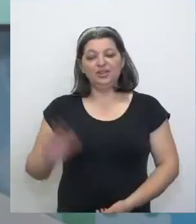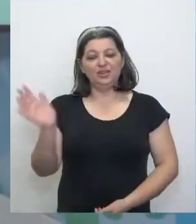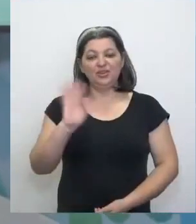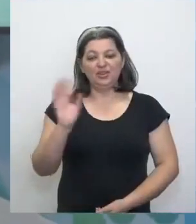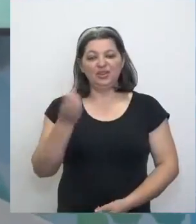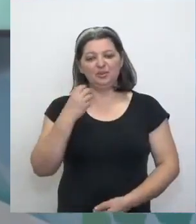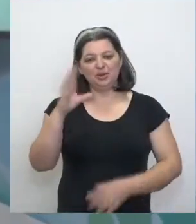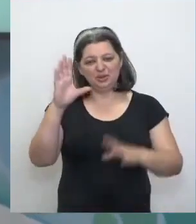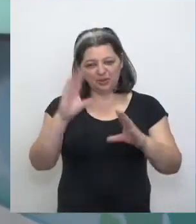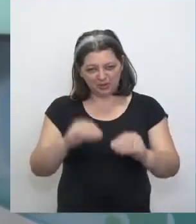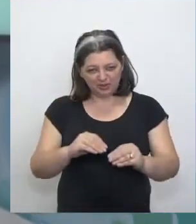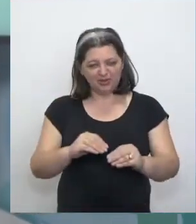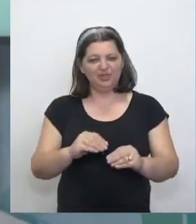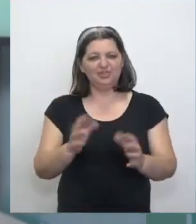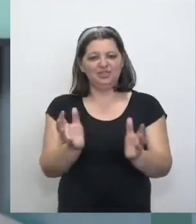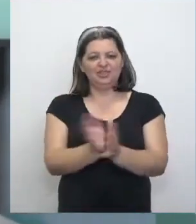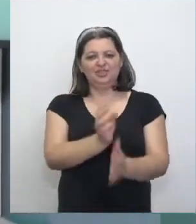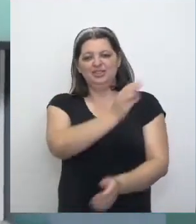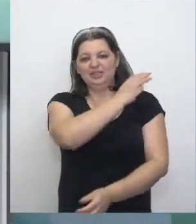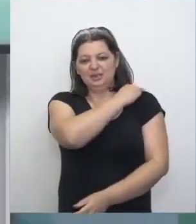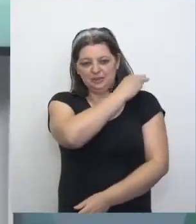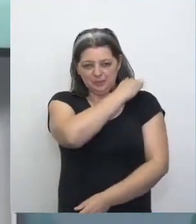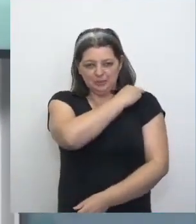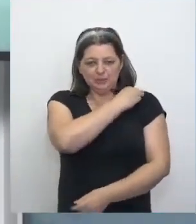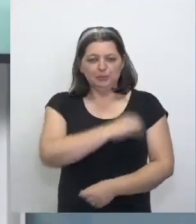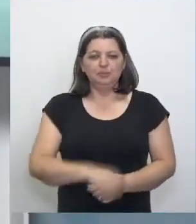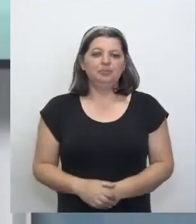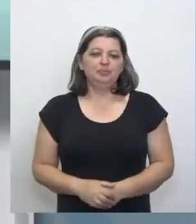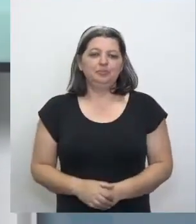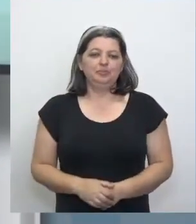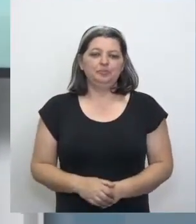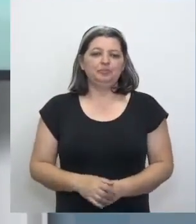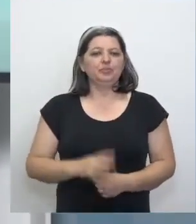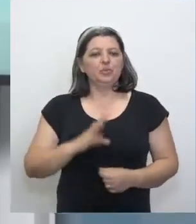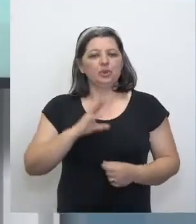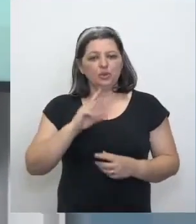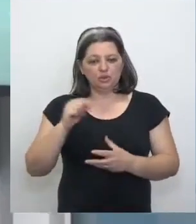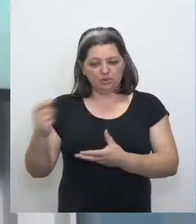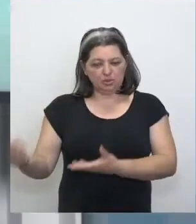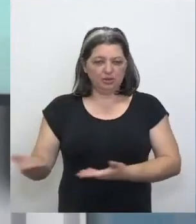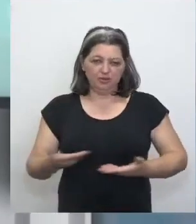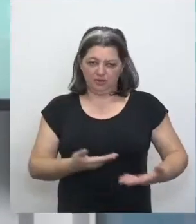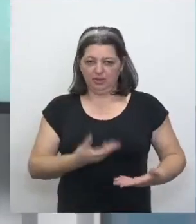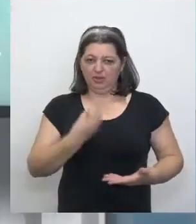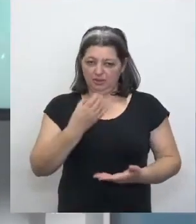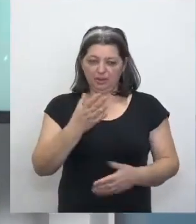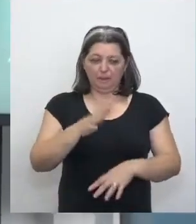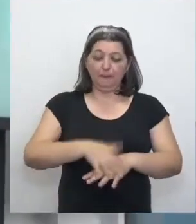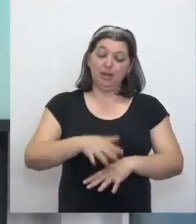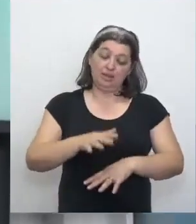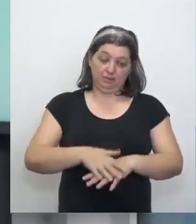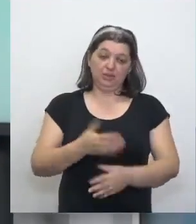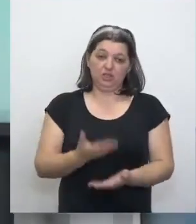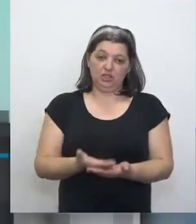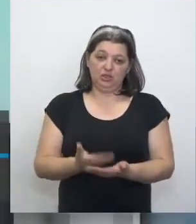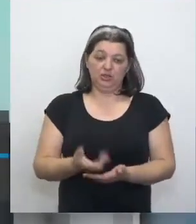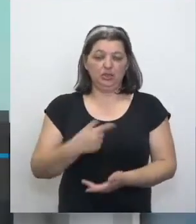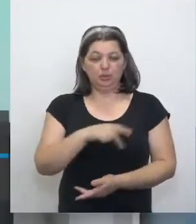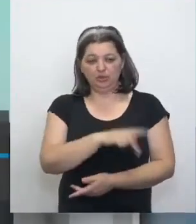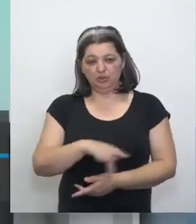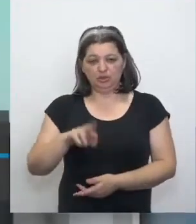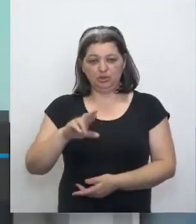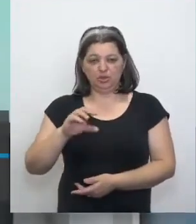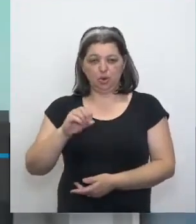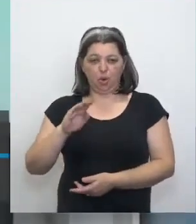Olá, boa noite, alunos da terceira série do ensino médio. Sejam todos bem-vindos a mais uma aula de matemática. Eu sou a professora